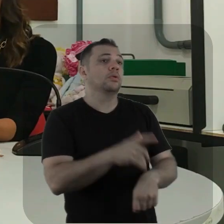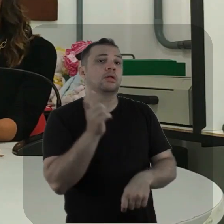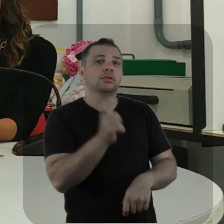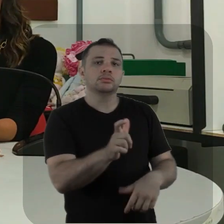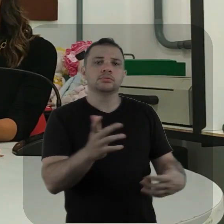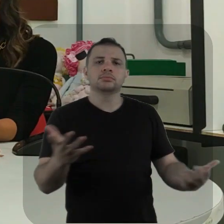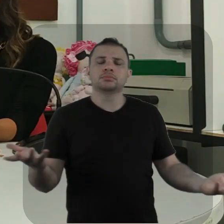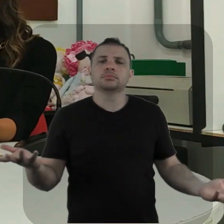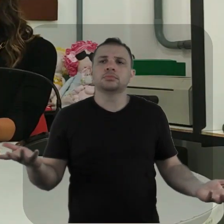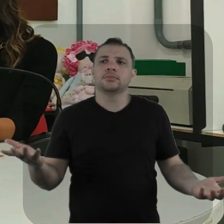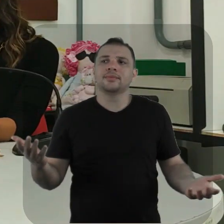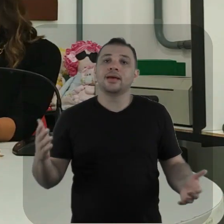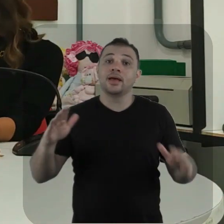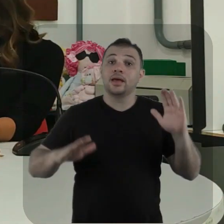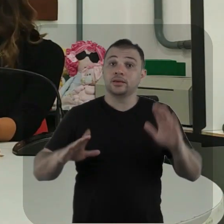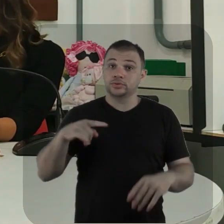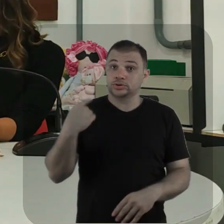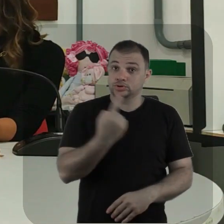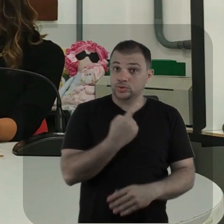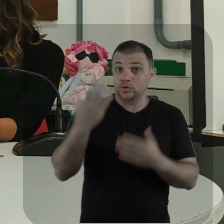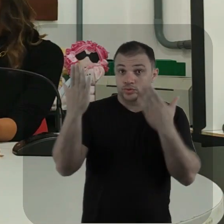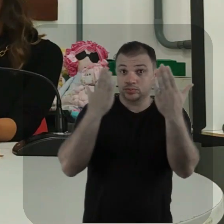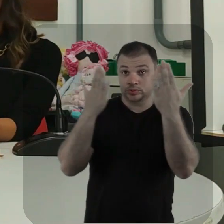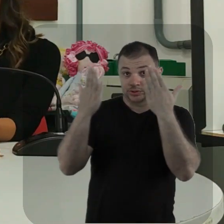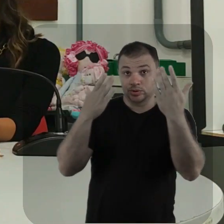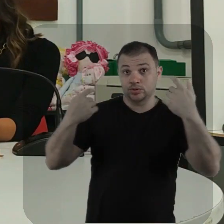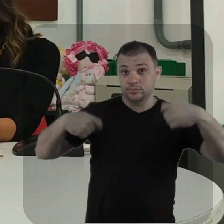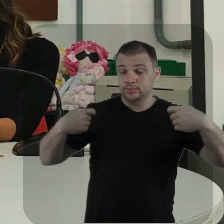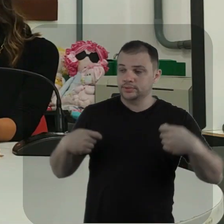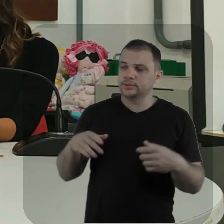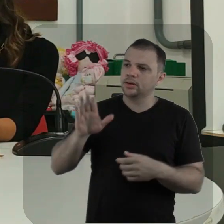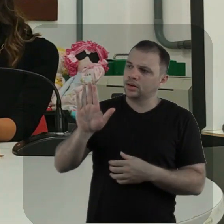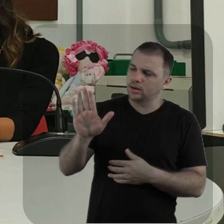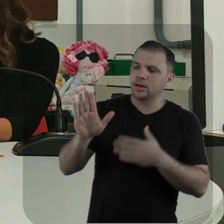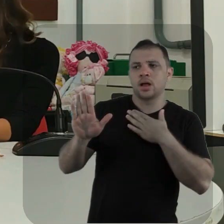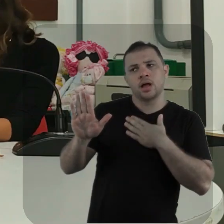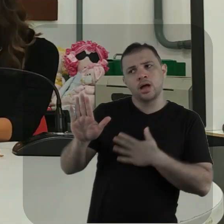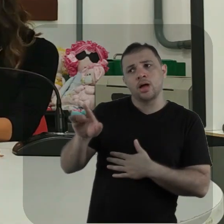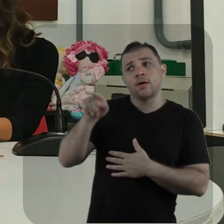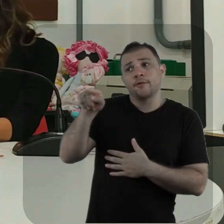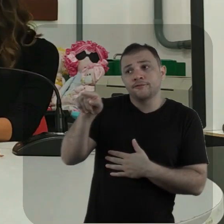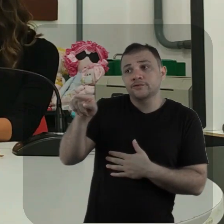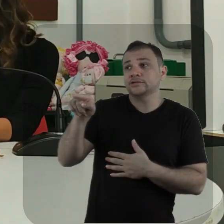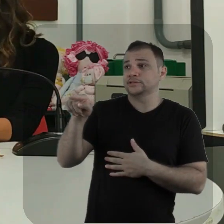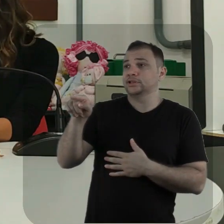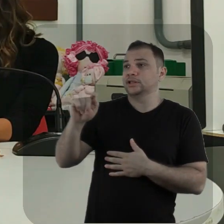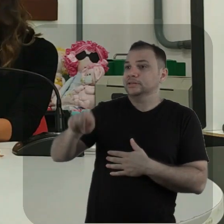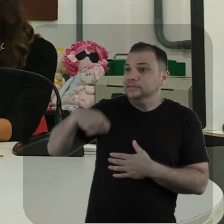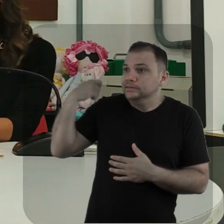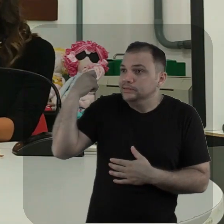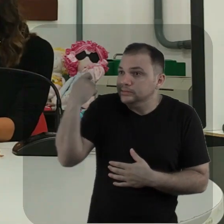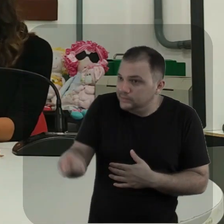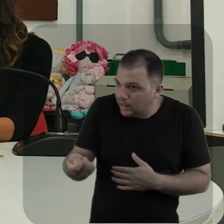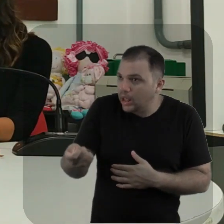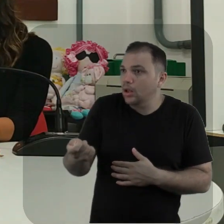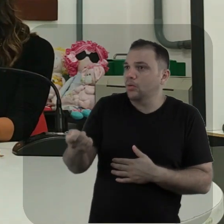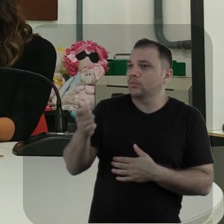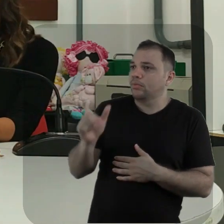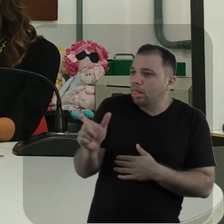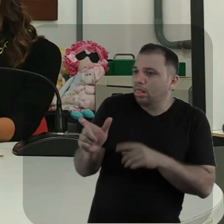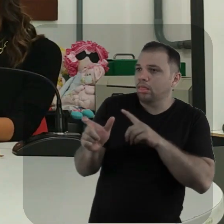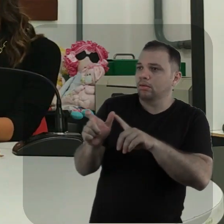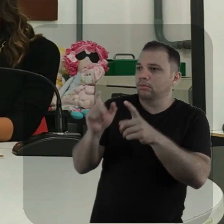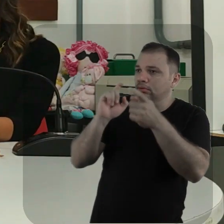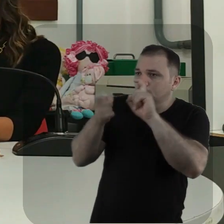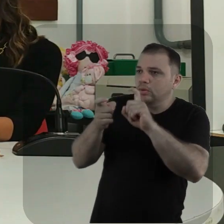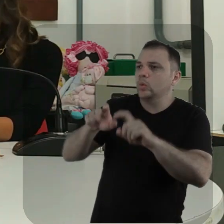psicólogos, profissionais da saúde, fazer uma psicoeducação e deixar muito evidente de que ele não é aquele diagnóstico, ele é uma pessoa.